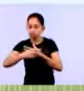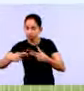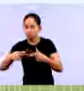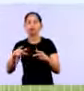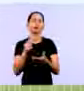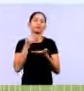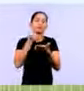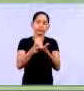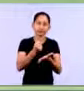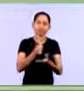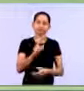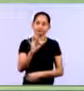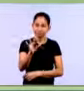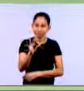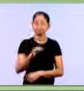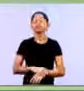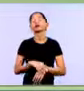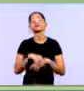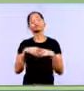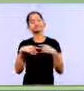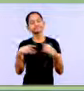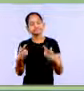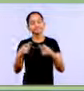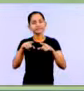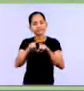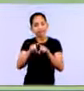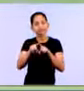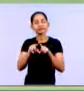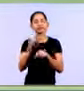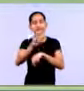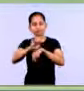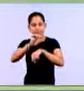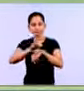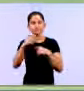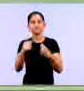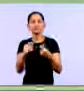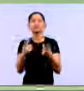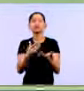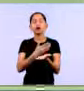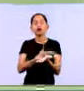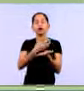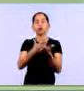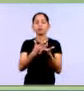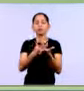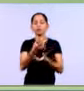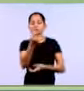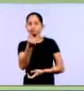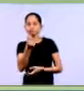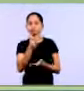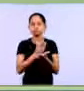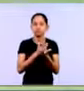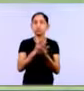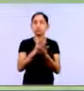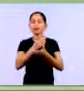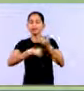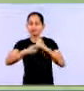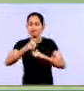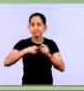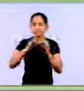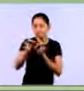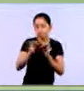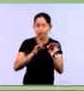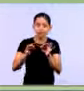possui. Além disso, o Estado precisa de uma fonte financeira para bancar as